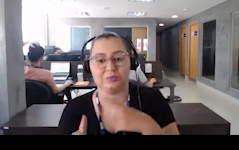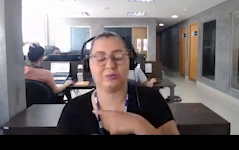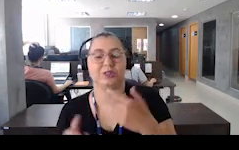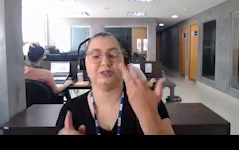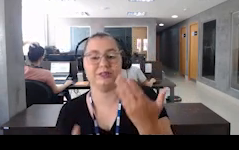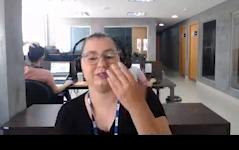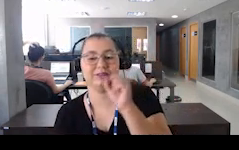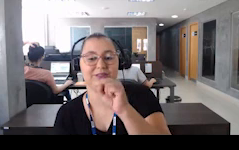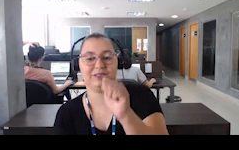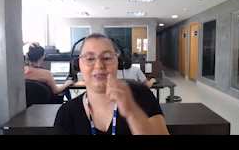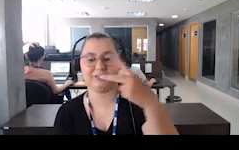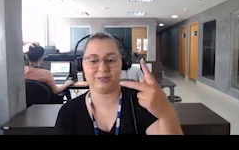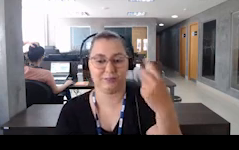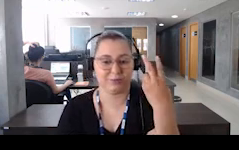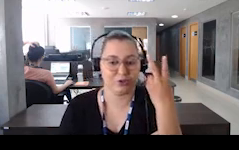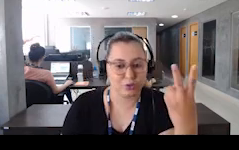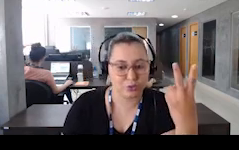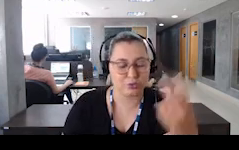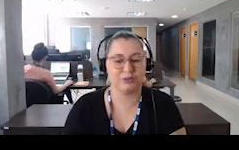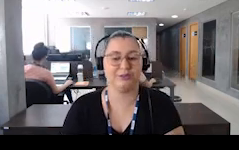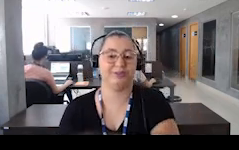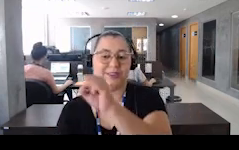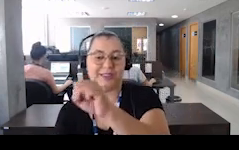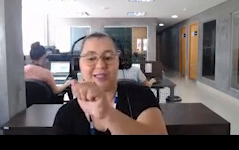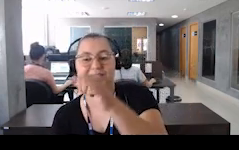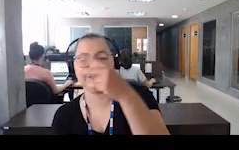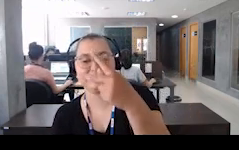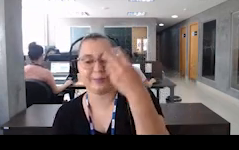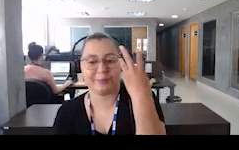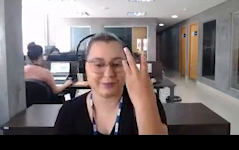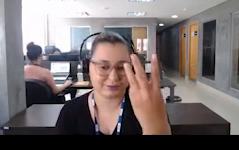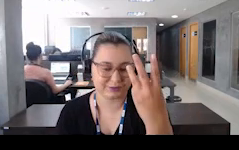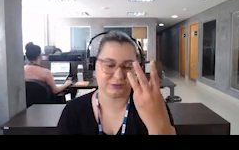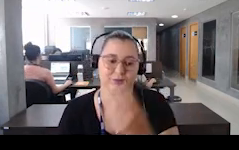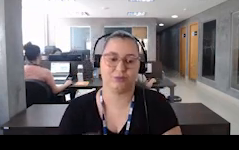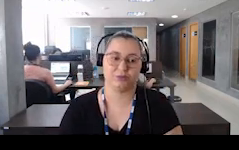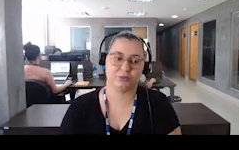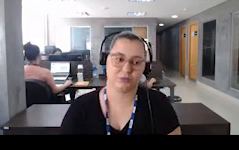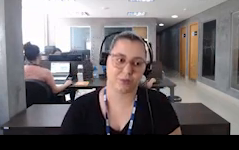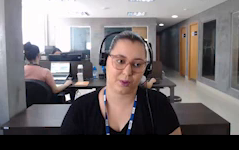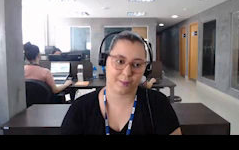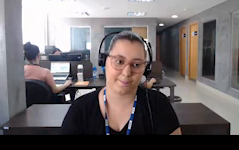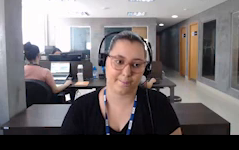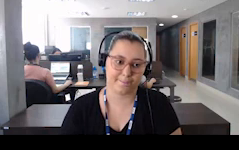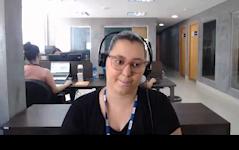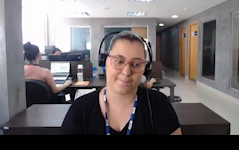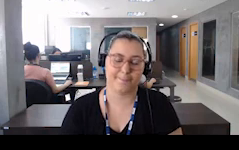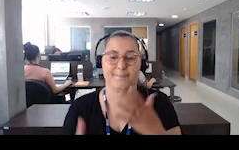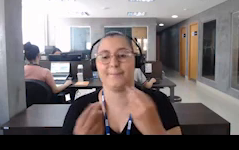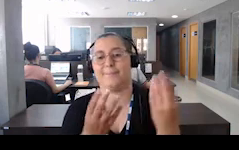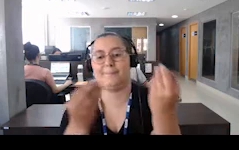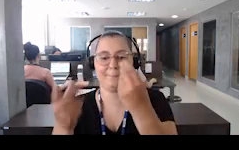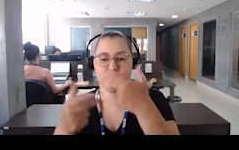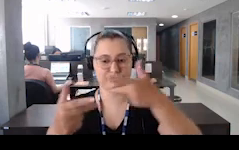situação de aprendizagem 2 e a situação de aprendizagem 3, né? Então, deixa eu só diminuir aqui. Então, assim,